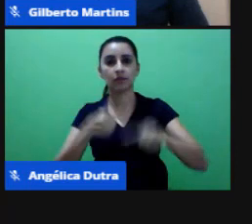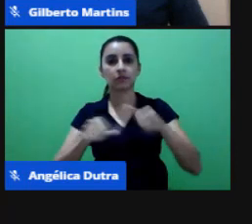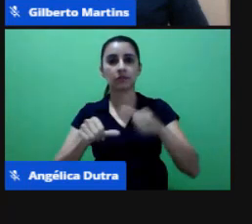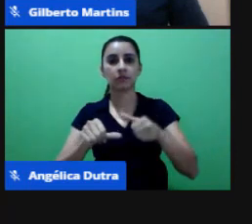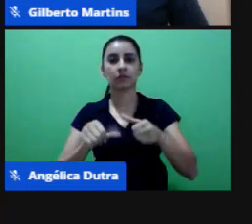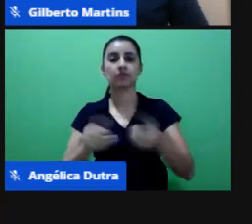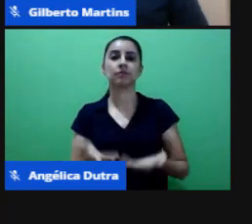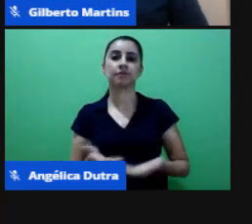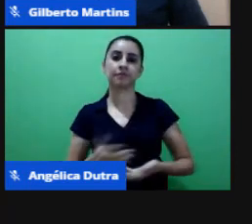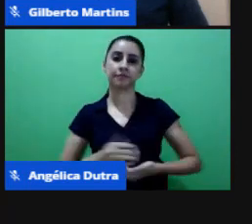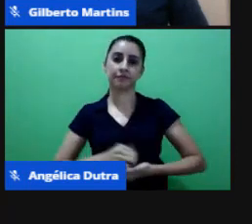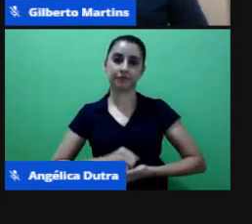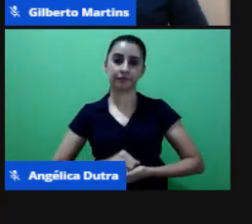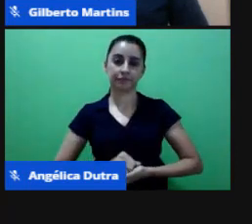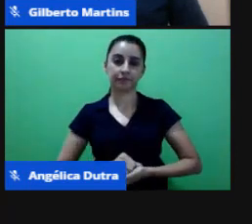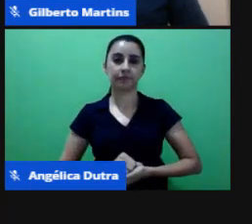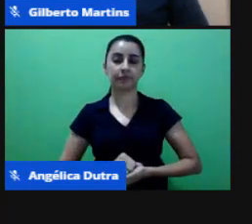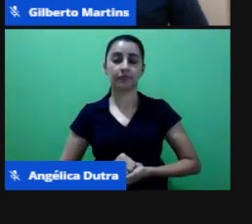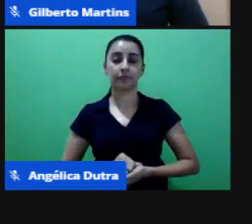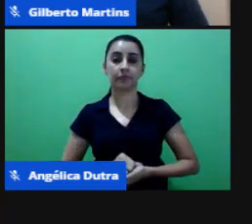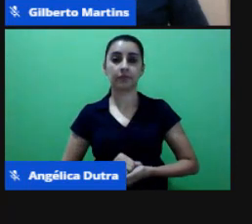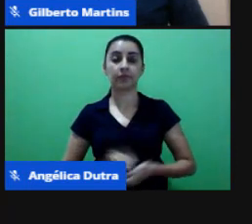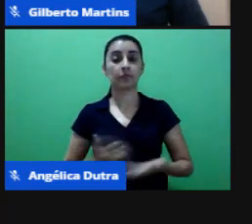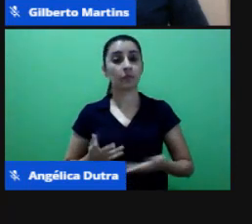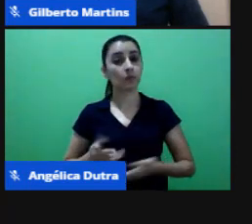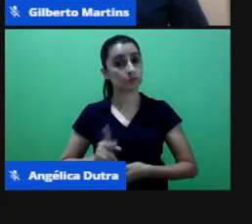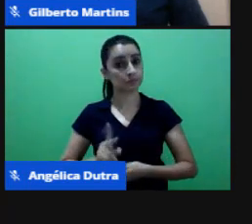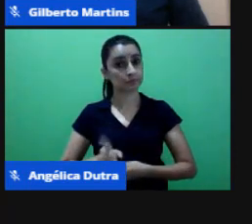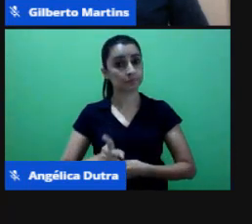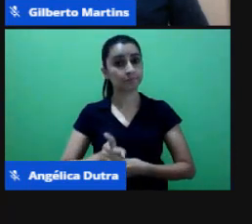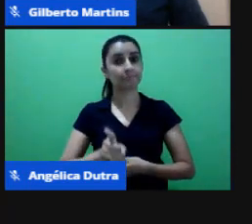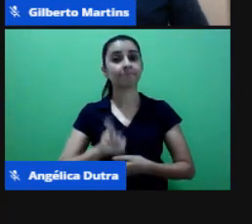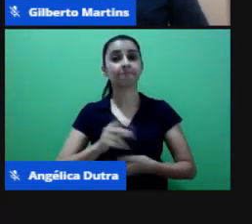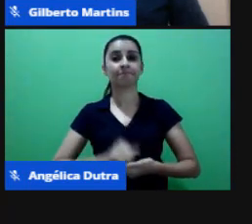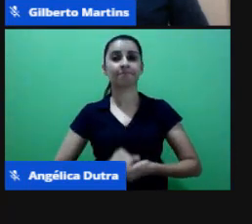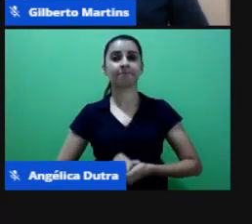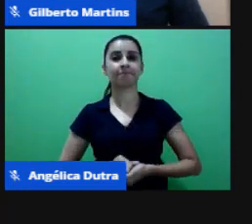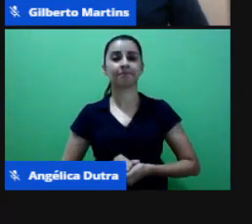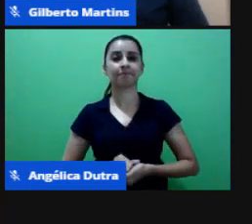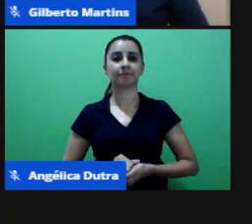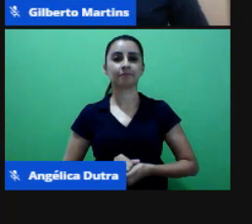ok? Dando continuidade,